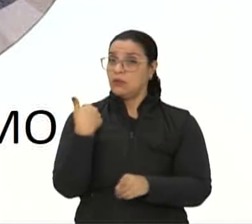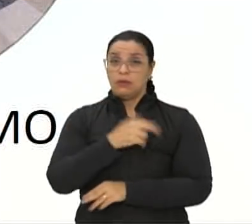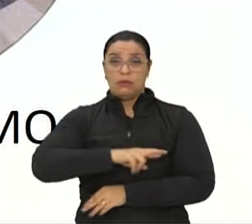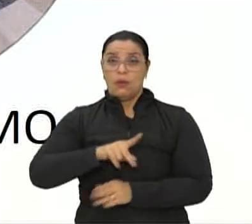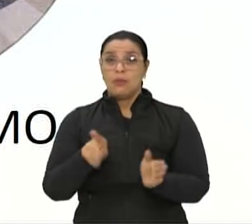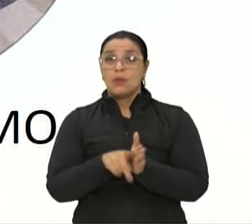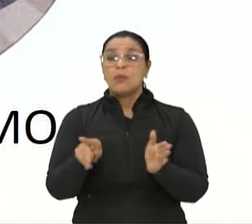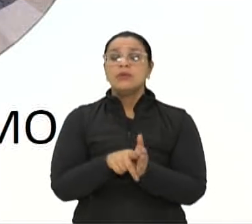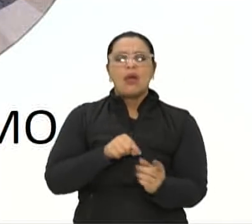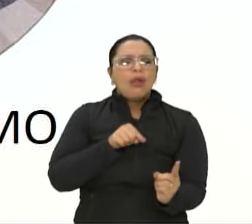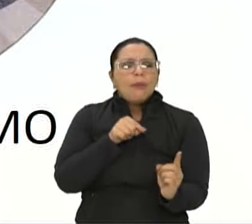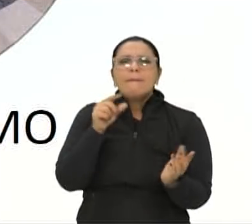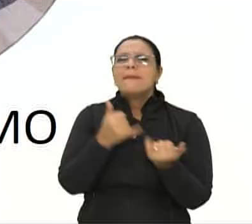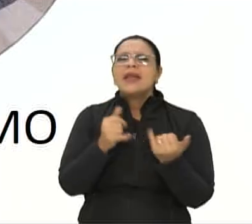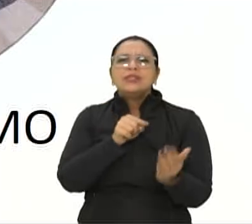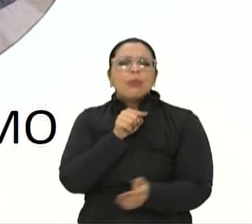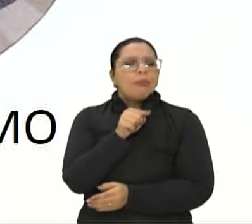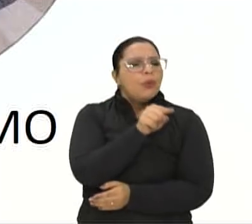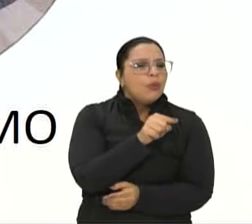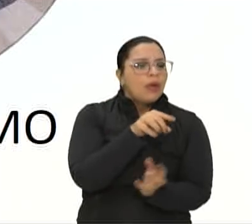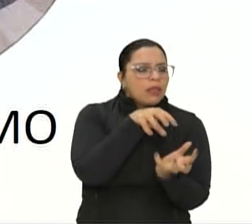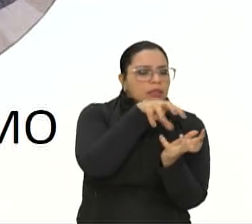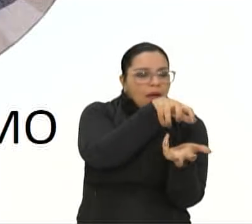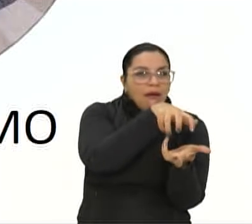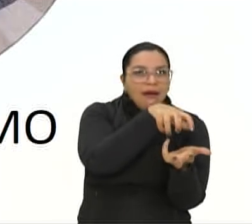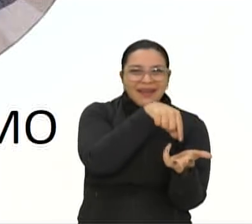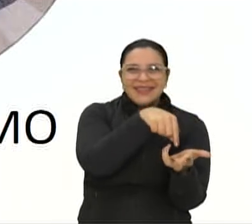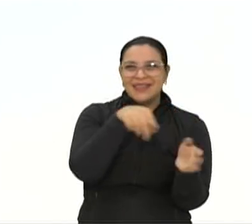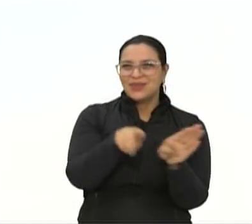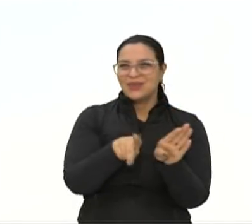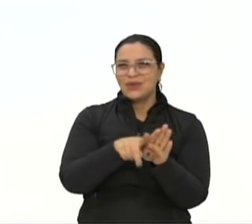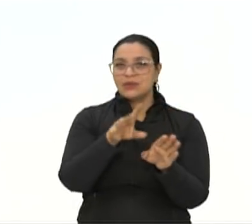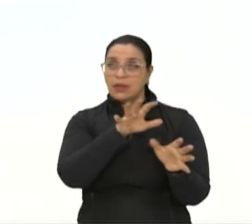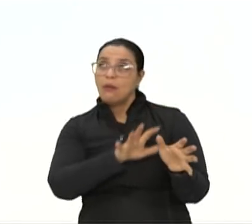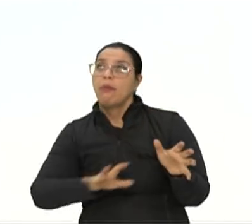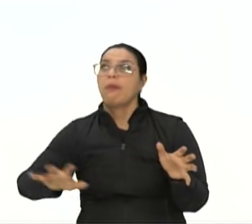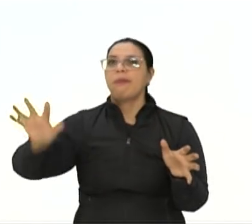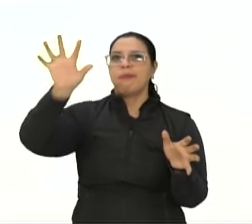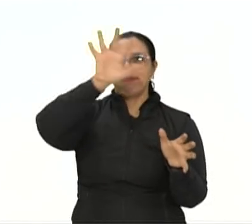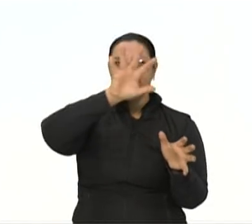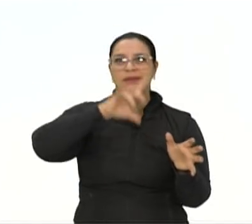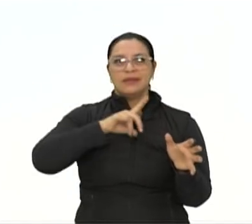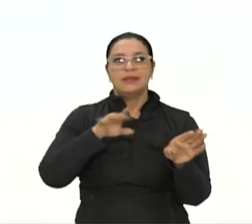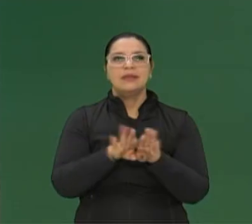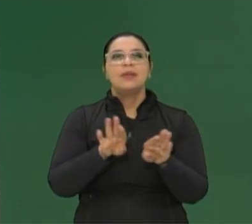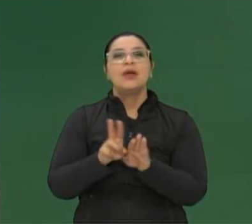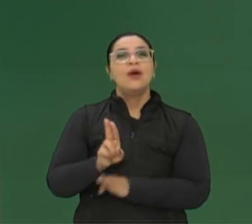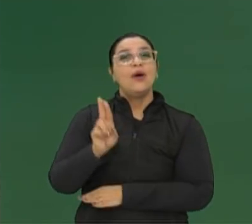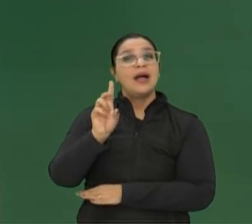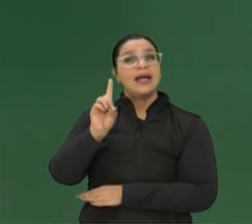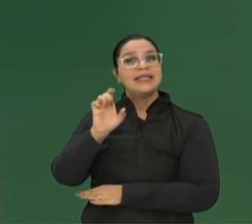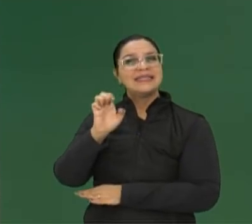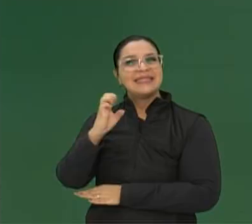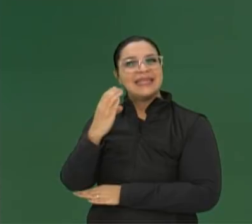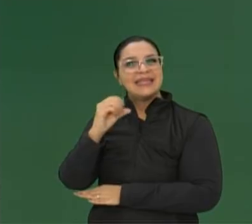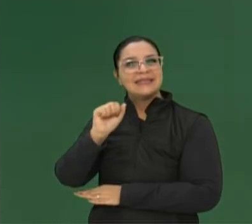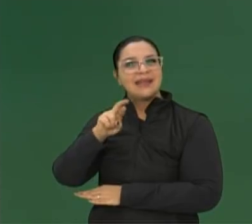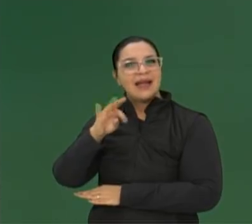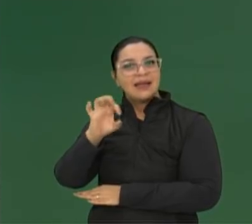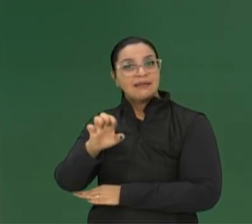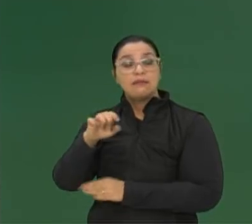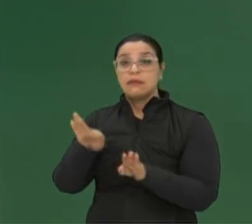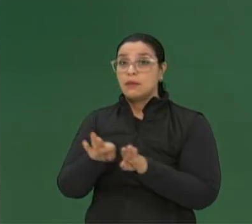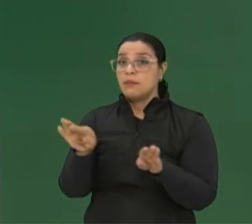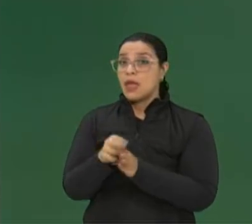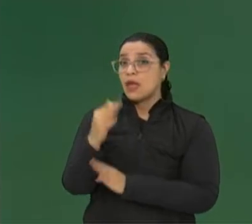só um pontinho ali, tá? Ou aqui, né, no universo. Temos aí René Descartes, grande filósofo da modernidade,